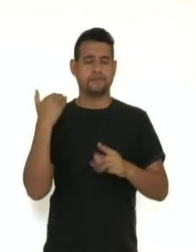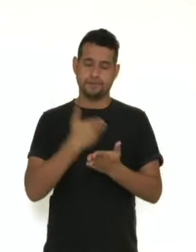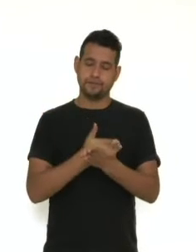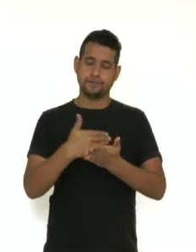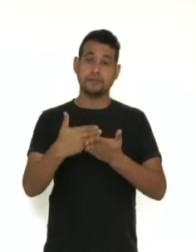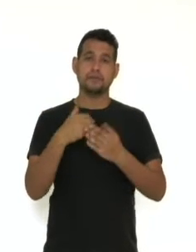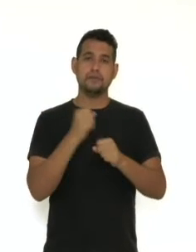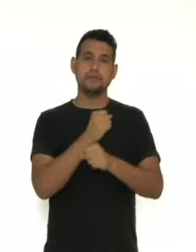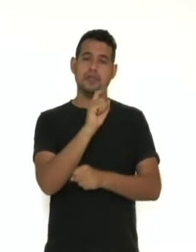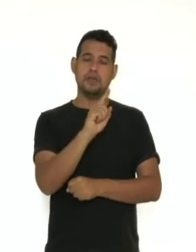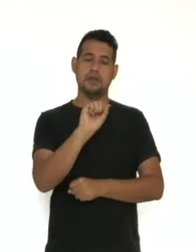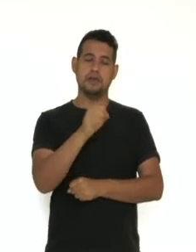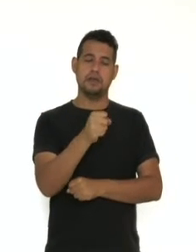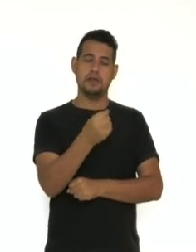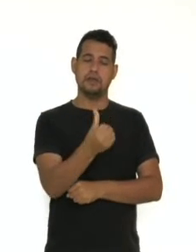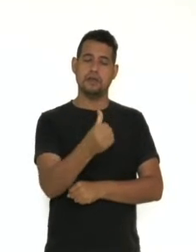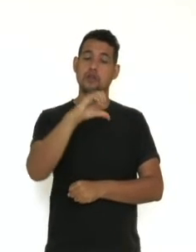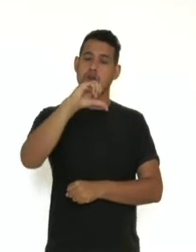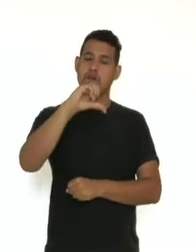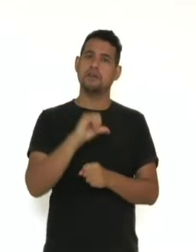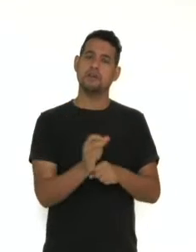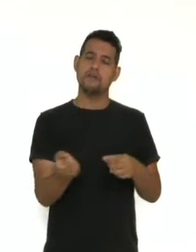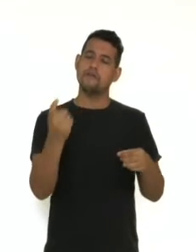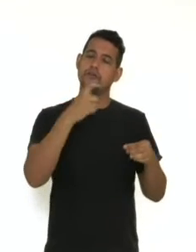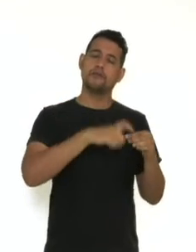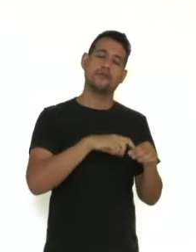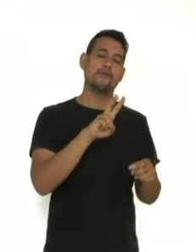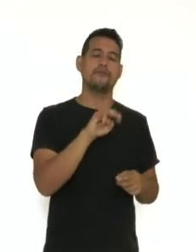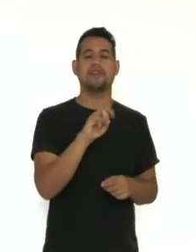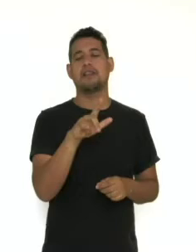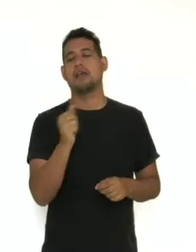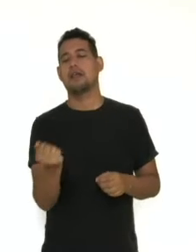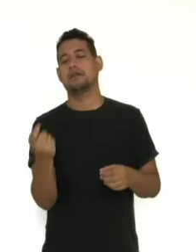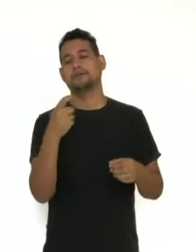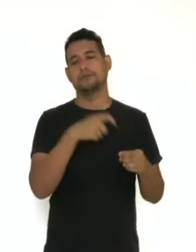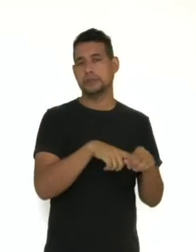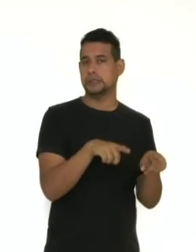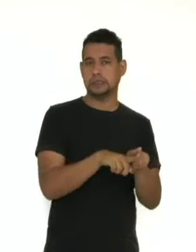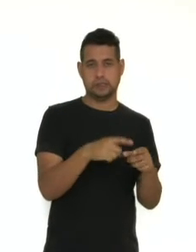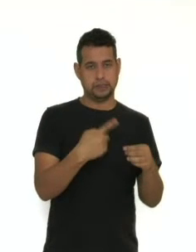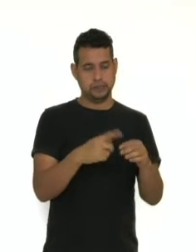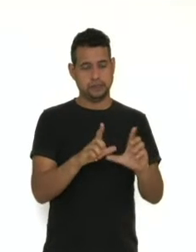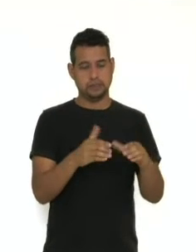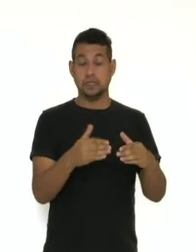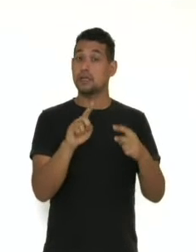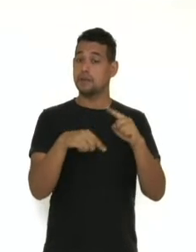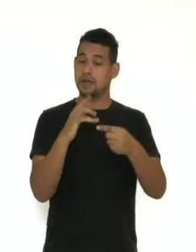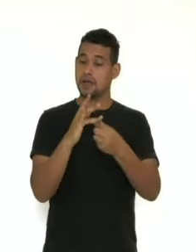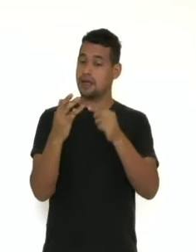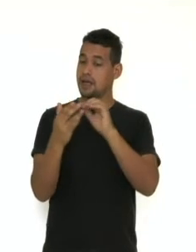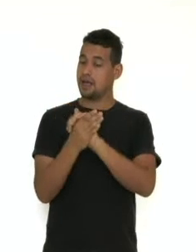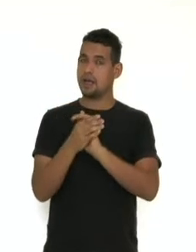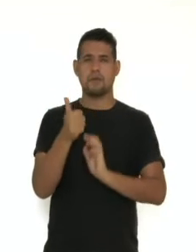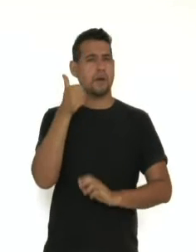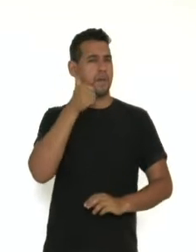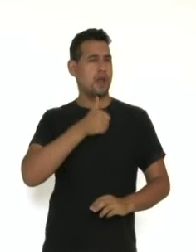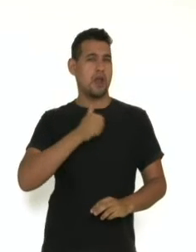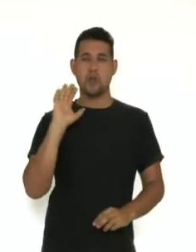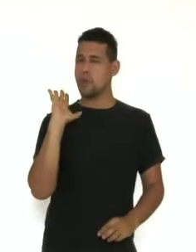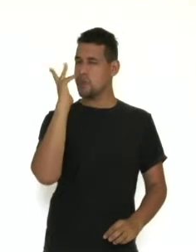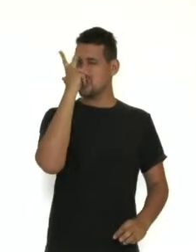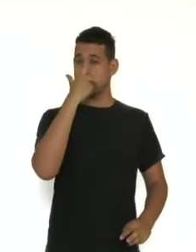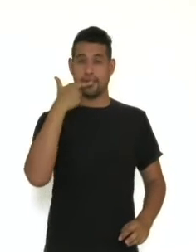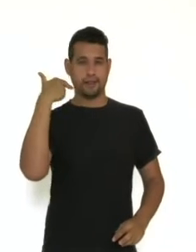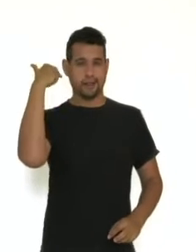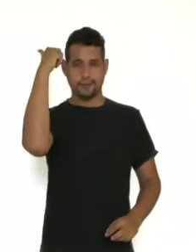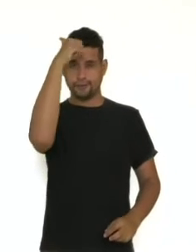princípio, 1869, voltou Vilela para a província, onde casara com uma dama formosa e